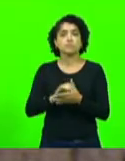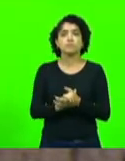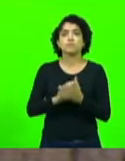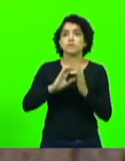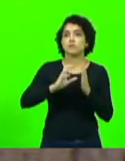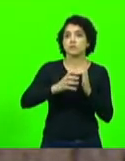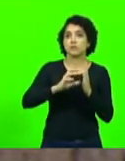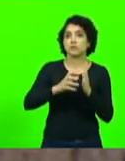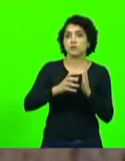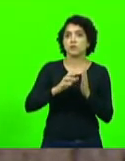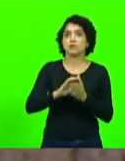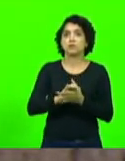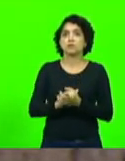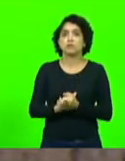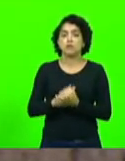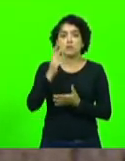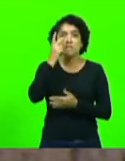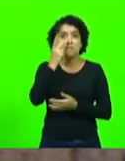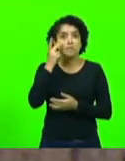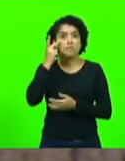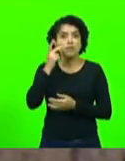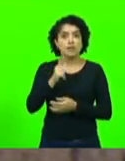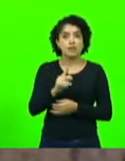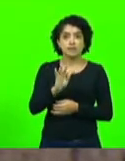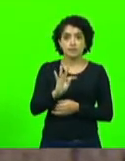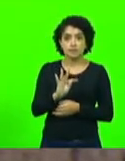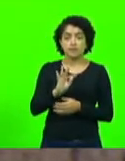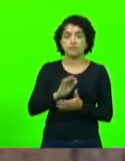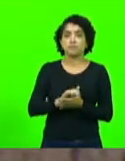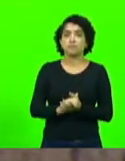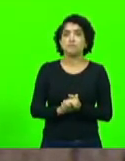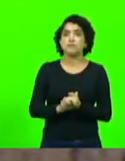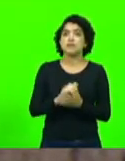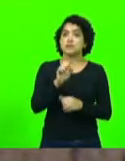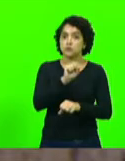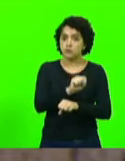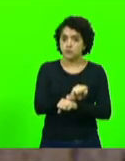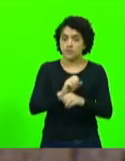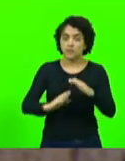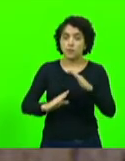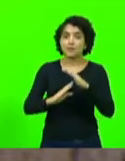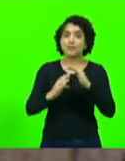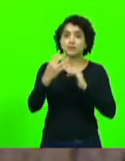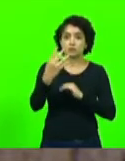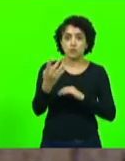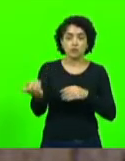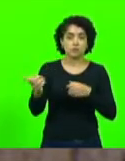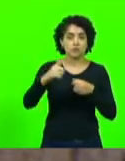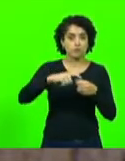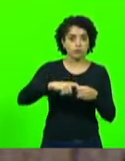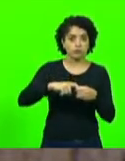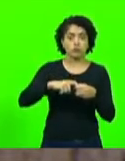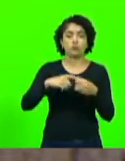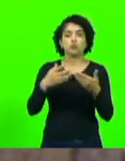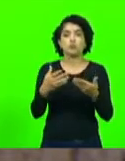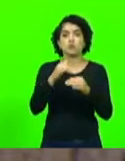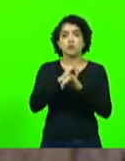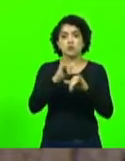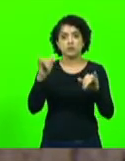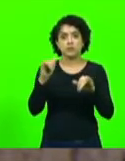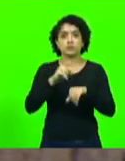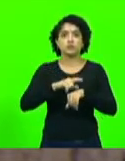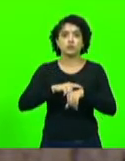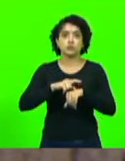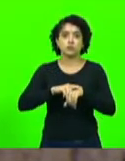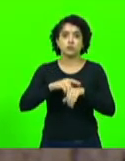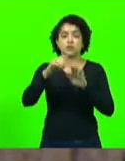senhor deputado Pedro Celso Zup, PT. Ato contínuo, o senhor presidente suspendeu a sessão até às 16 horas. Reaberta a sessão, o senhor presidente adiantou o próximo horário,